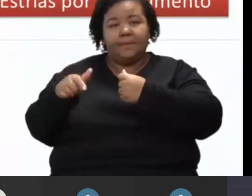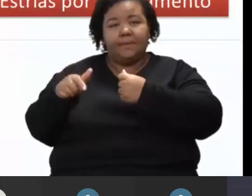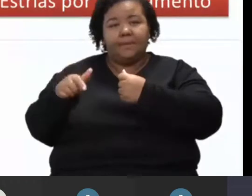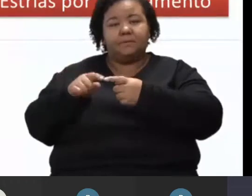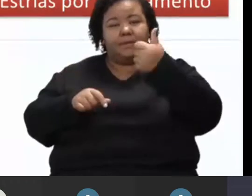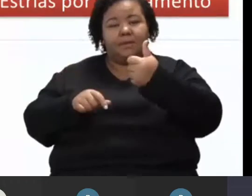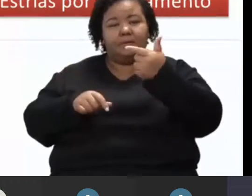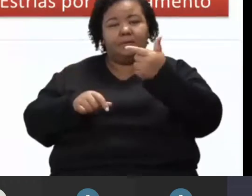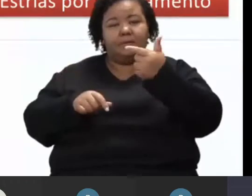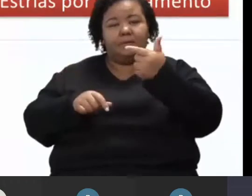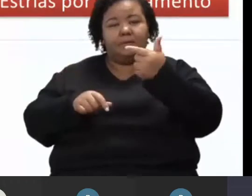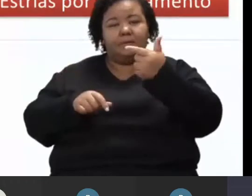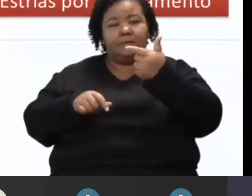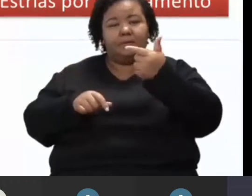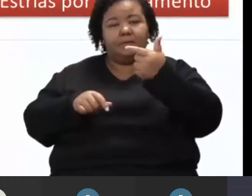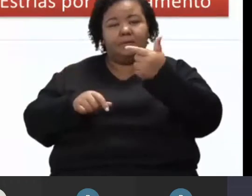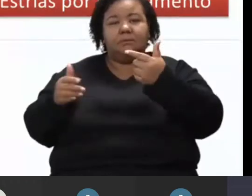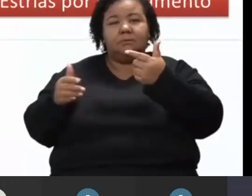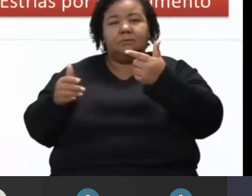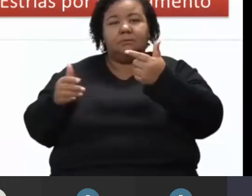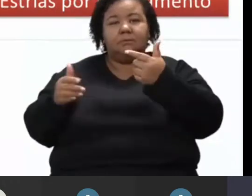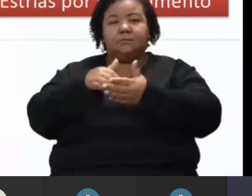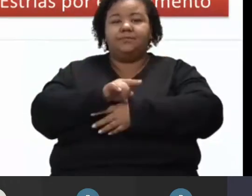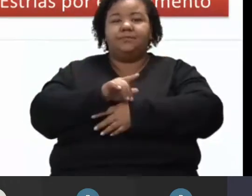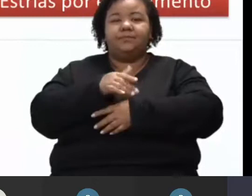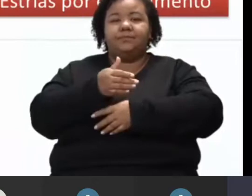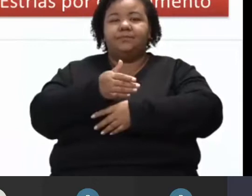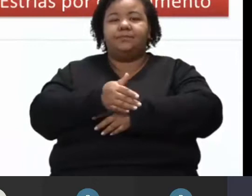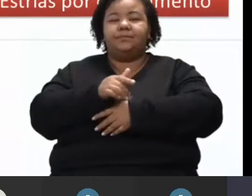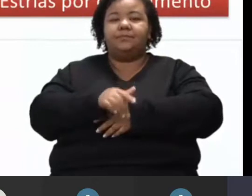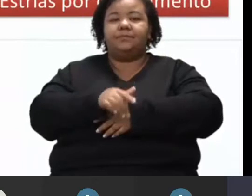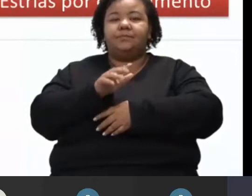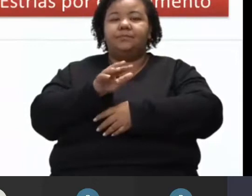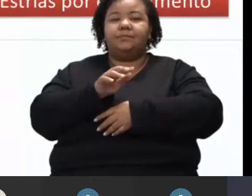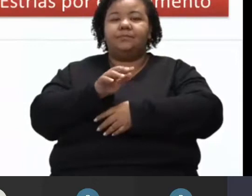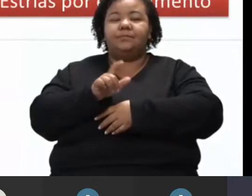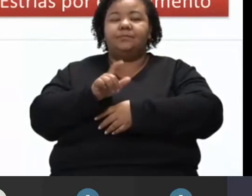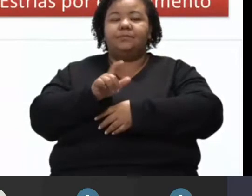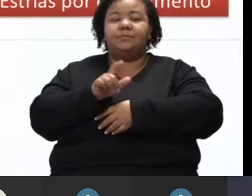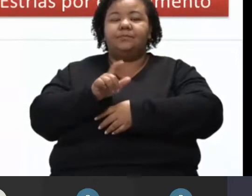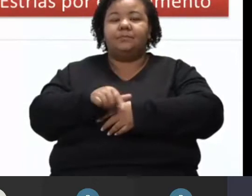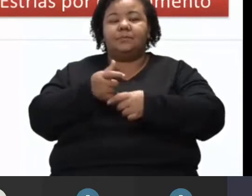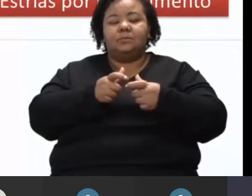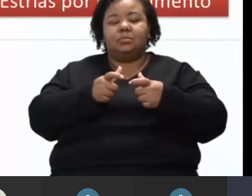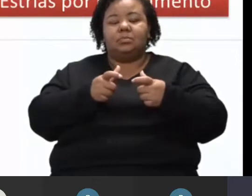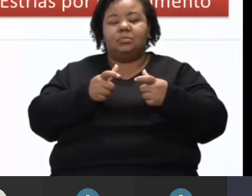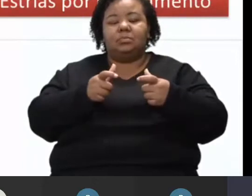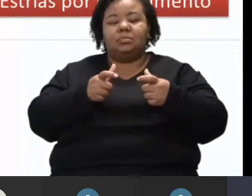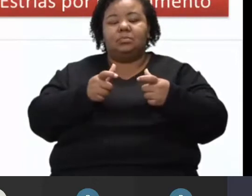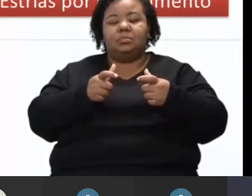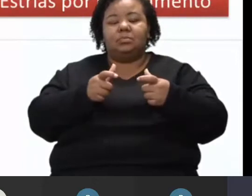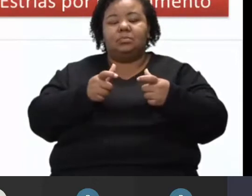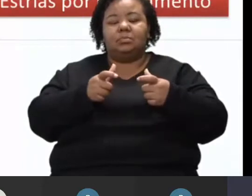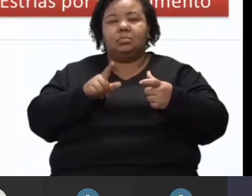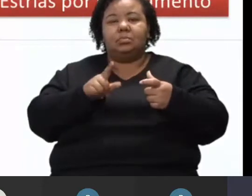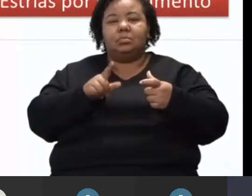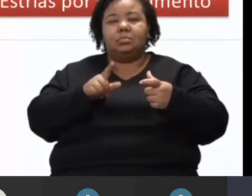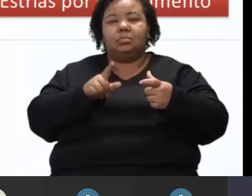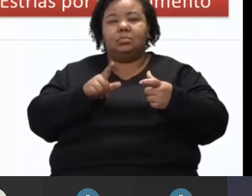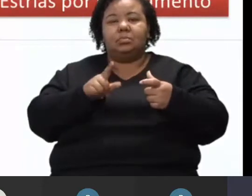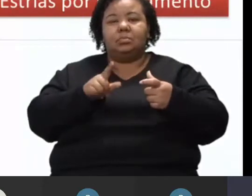na primeira. Até que na 4ª estria, como que as colônias vão crescer? As colônias vão crescer